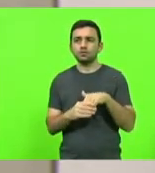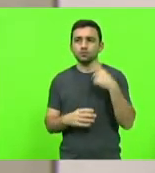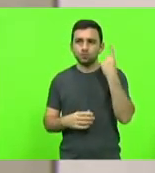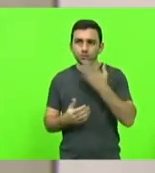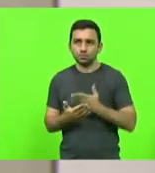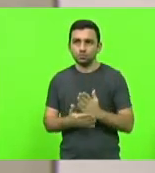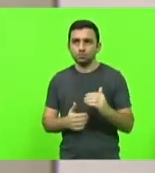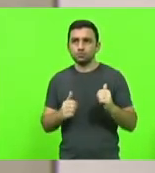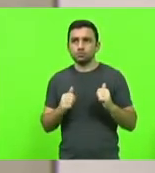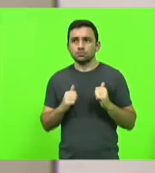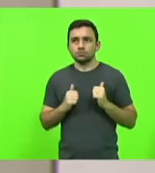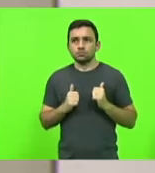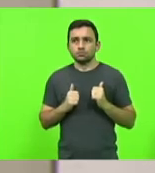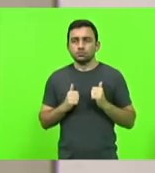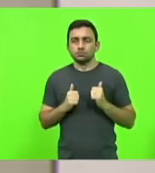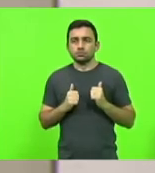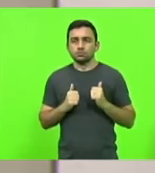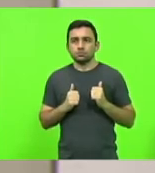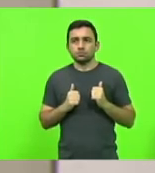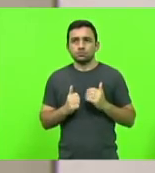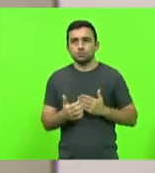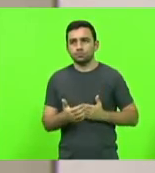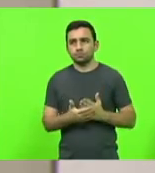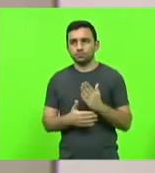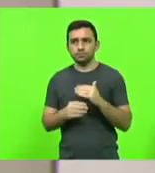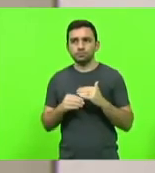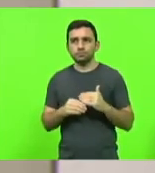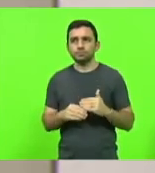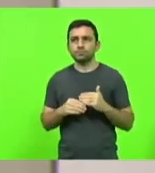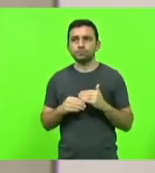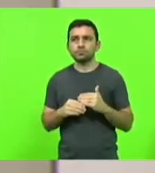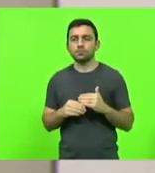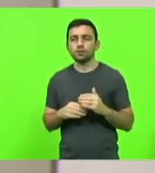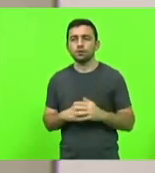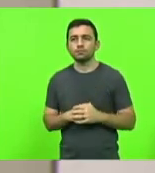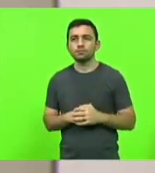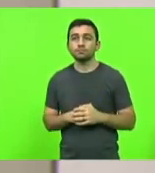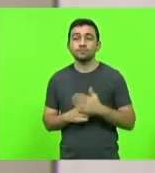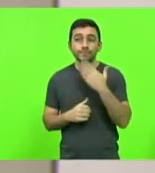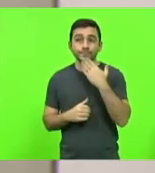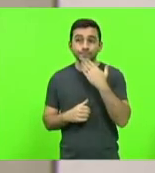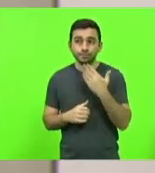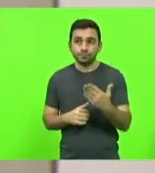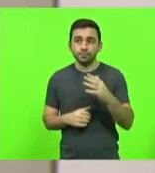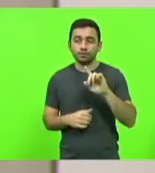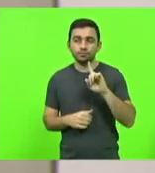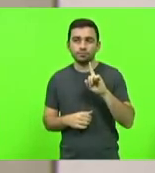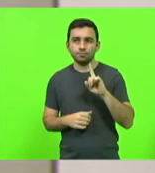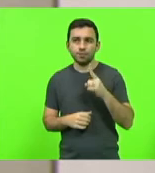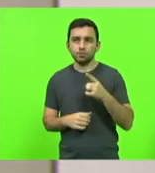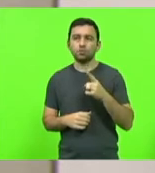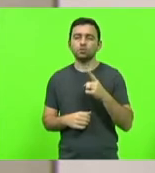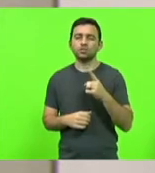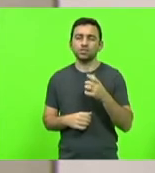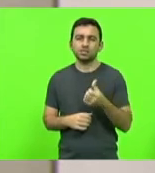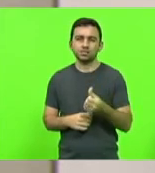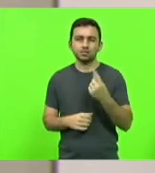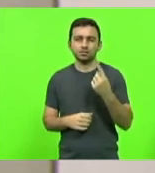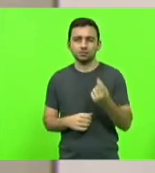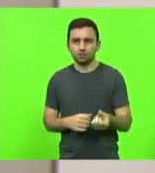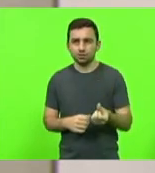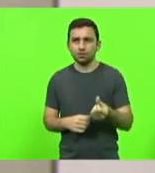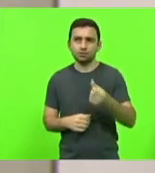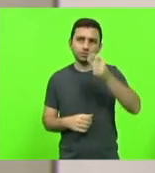aprovam, permaneçam como se encontra. Aprovado por unanimidade. Requerimento 1616, autor deputado Sargento